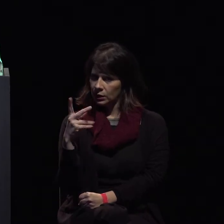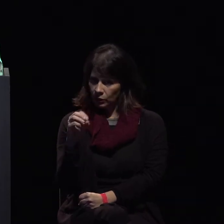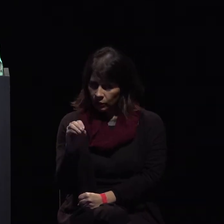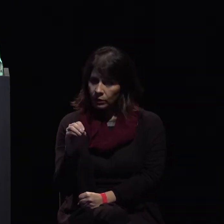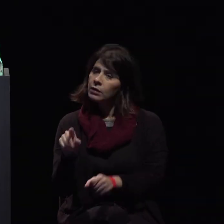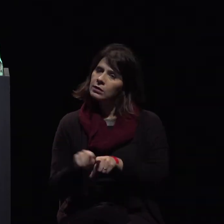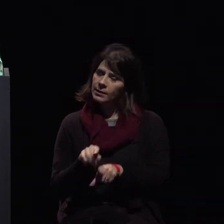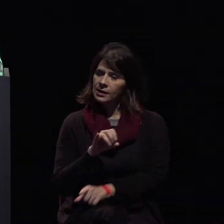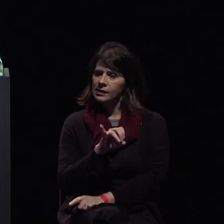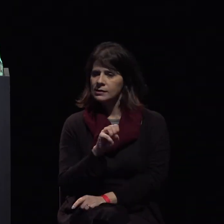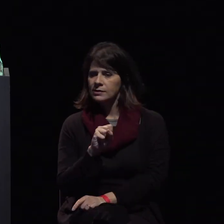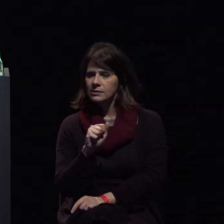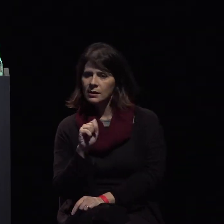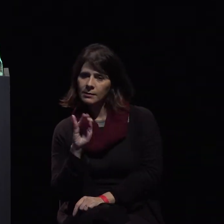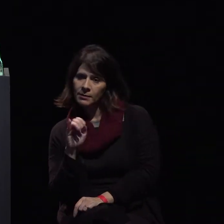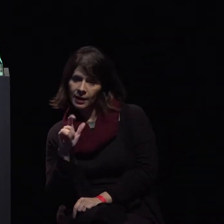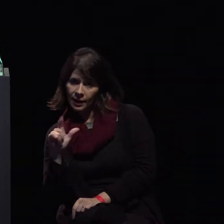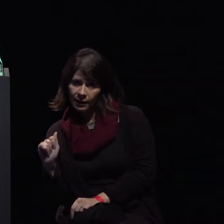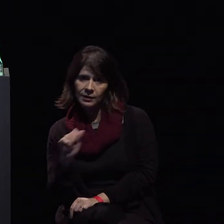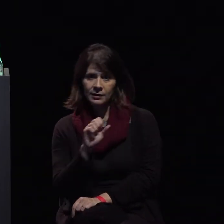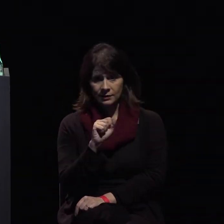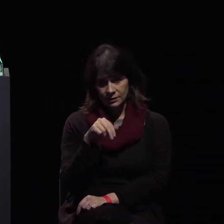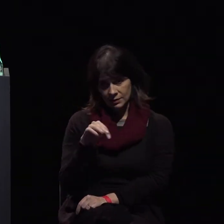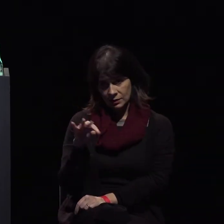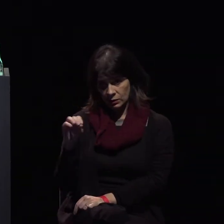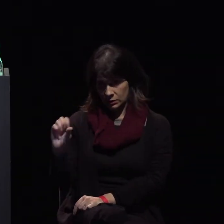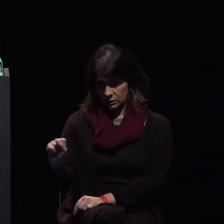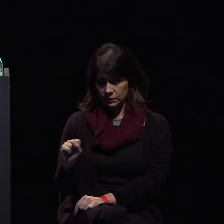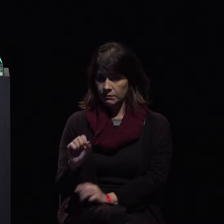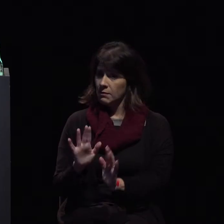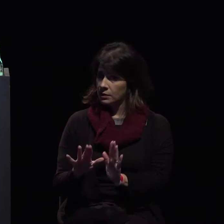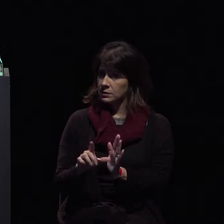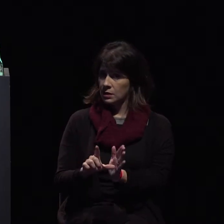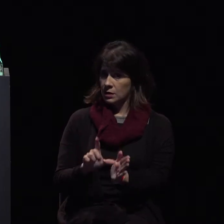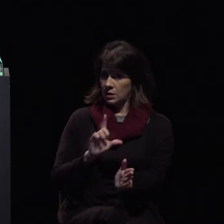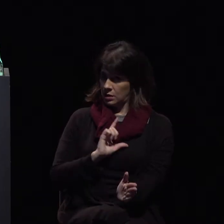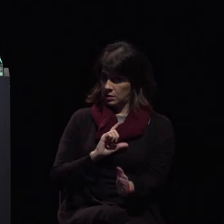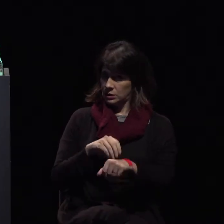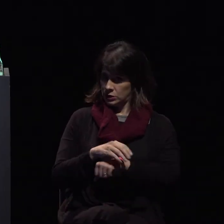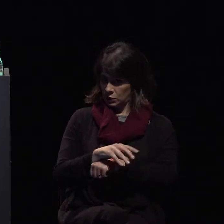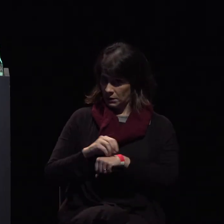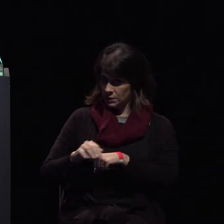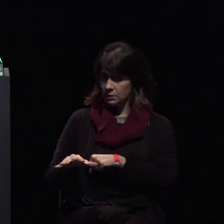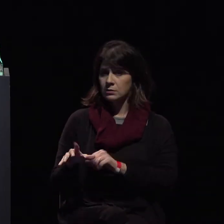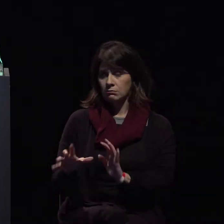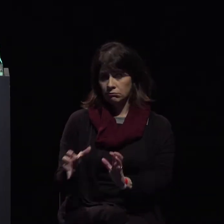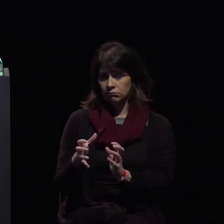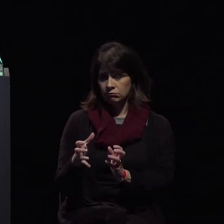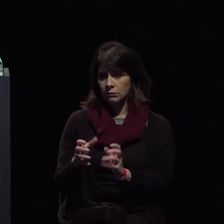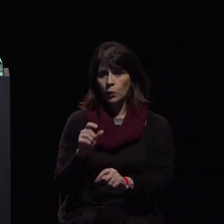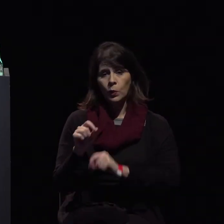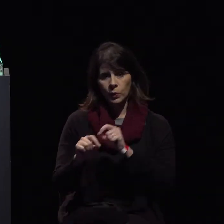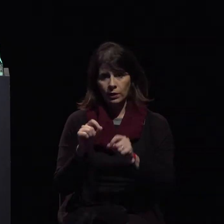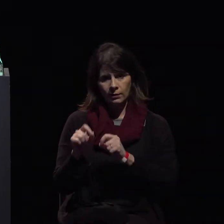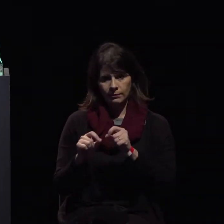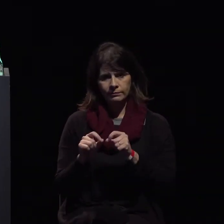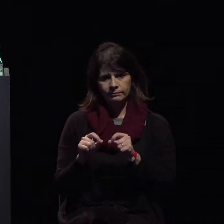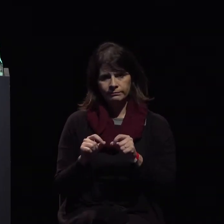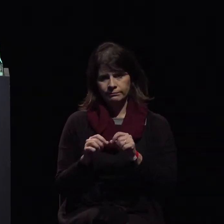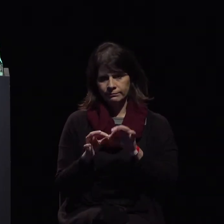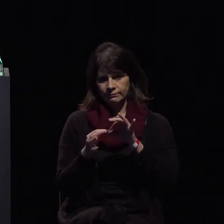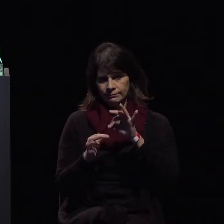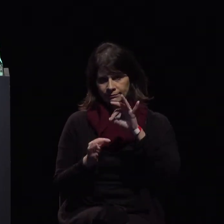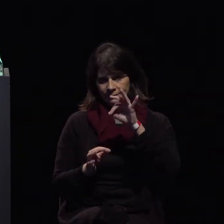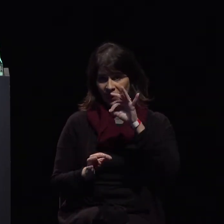Santos. Mas, antes de trazer essa mediação, eu vou pegar hoje, ao longo do dia,